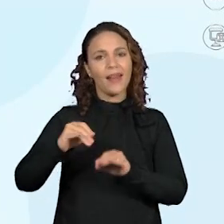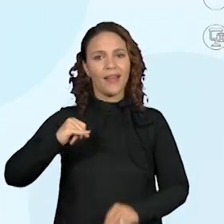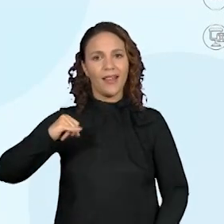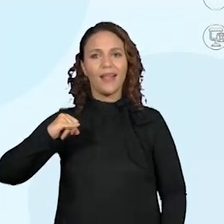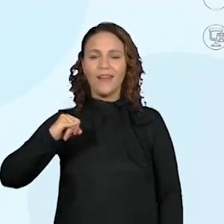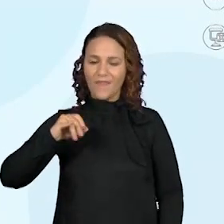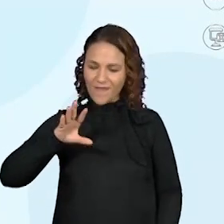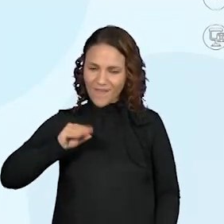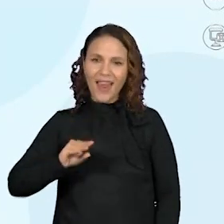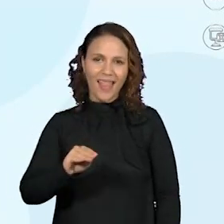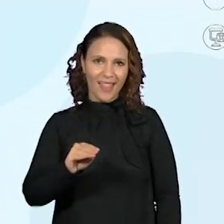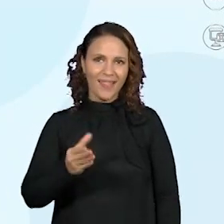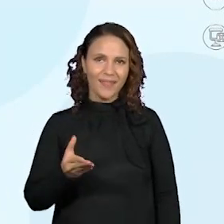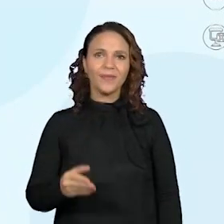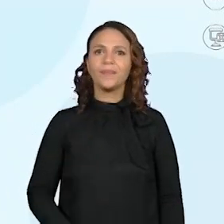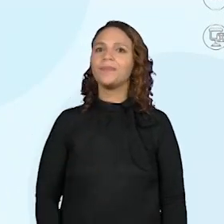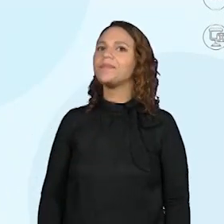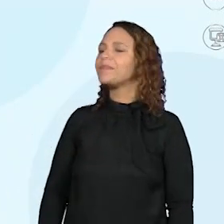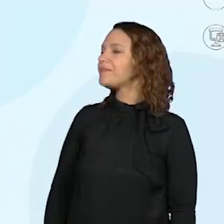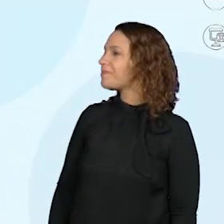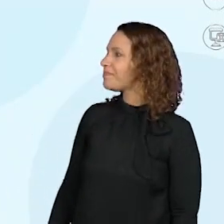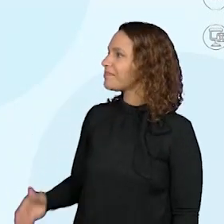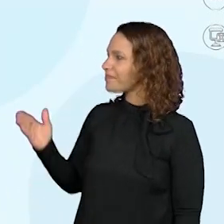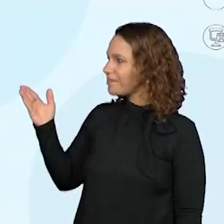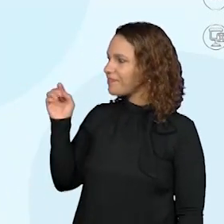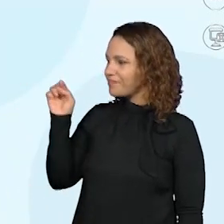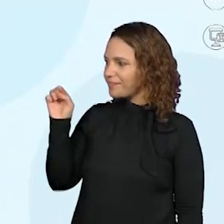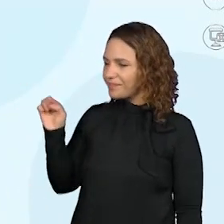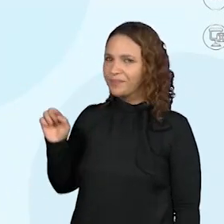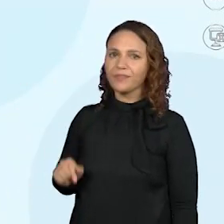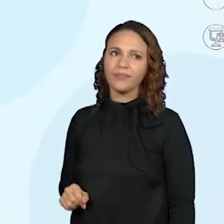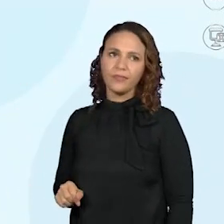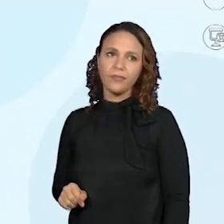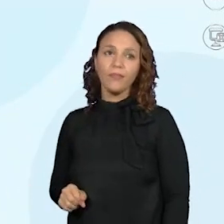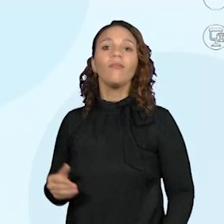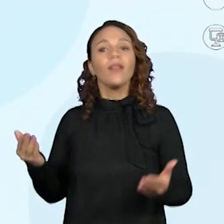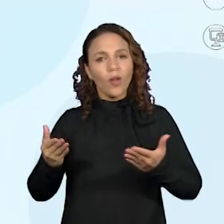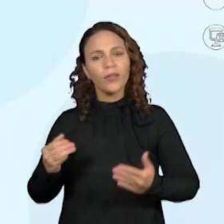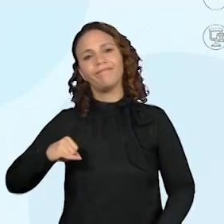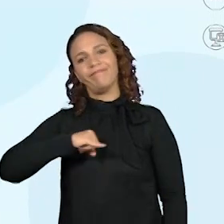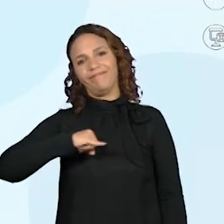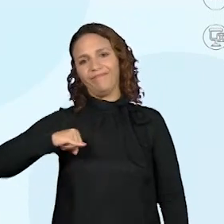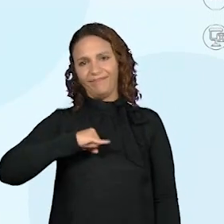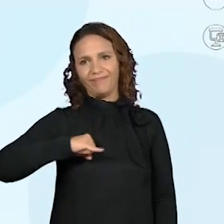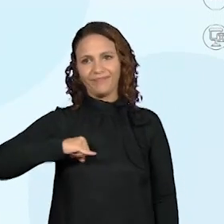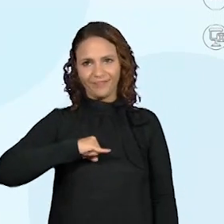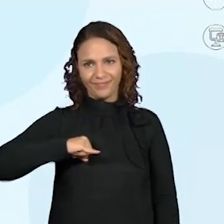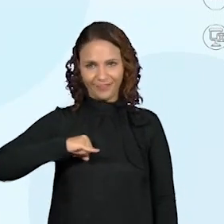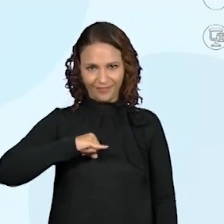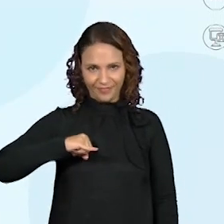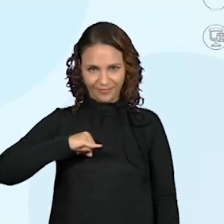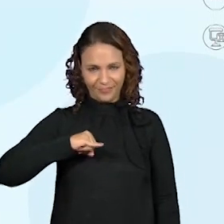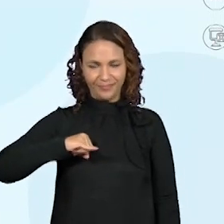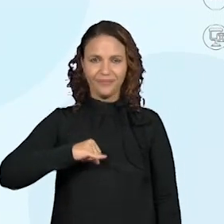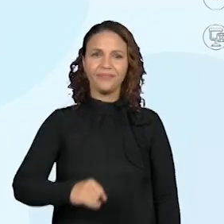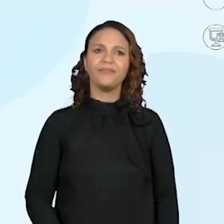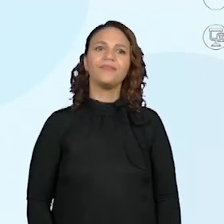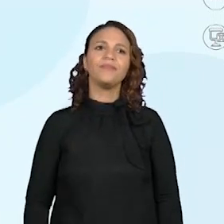Coloca 2 pontos aí no texto. E se ele vai falar, eu preciso de um travessão no início da